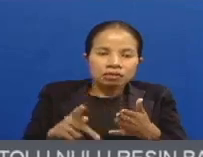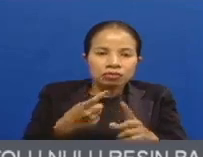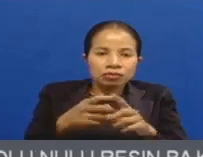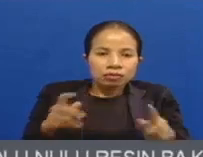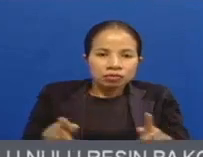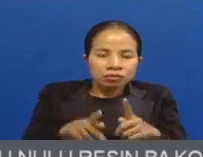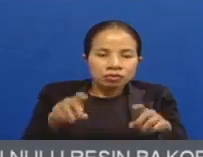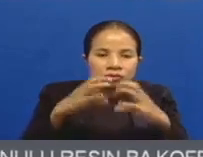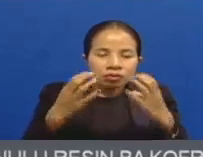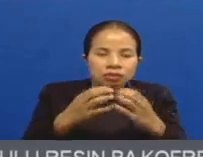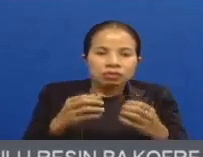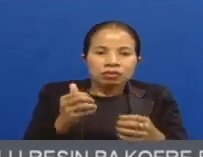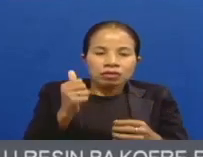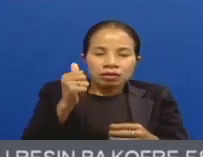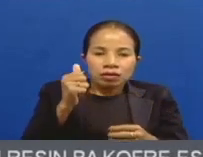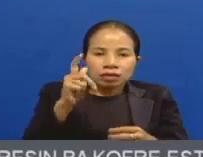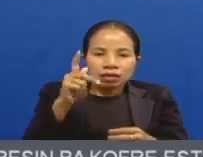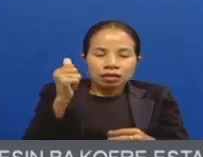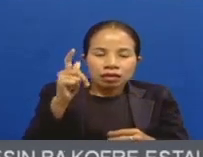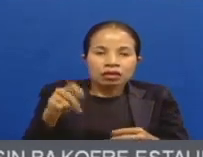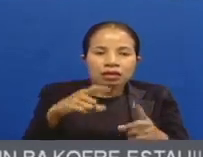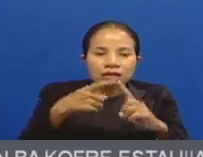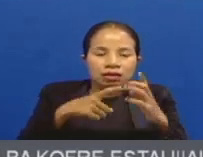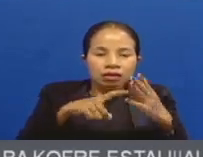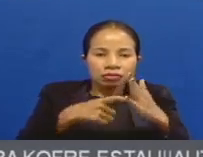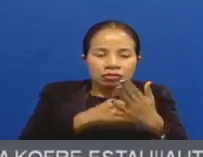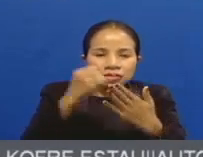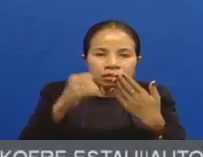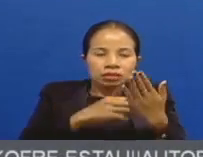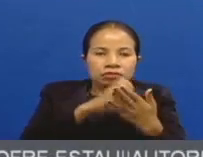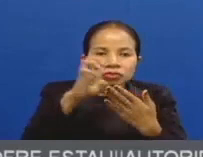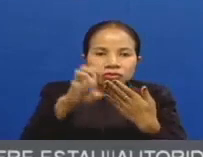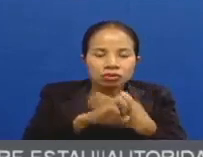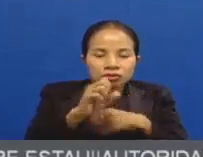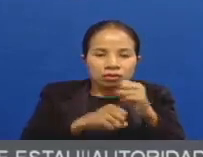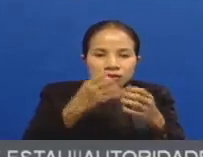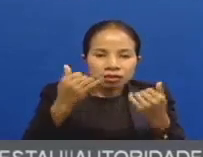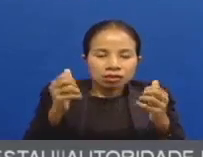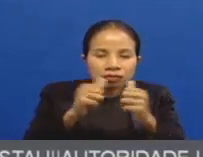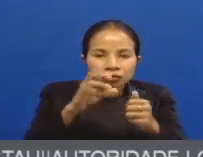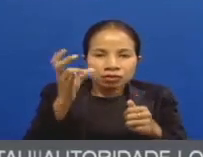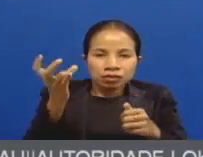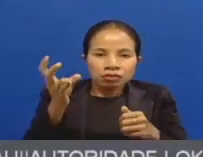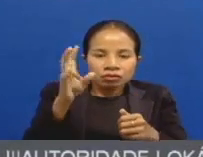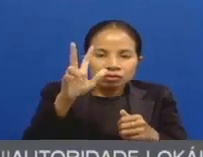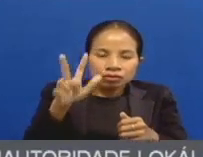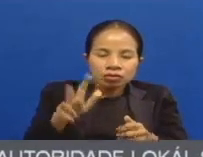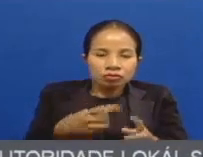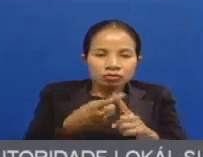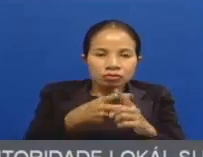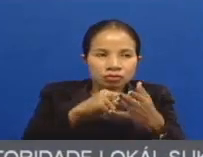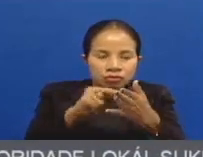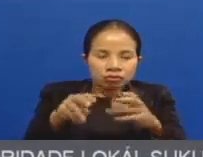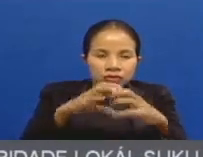para Comissão Anticorrupção. Rahu russo fulano janeiro to o junho tinane. Hamuto kito no Recintolo. Husi número